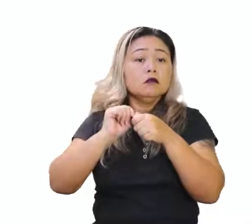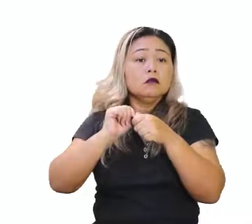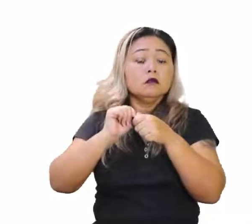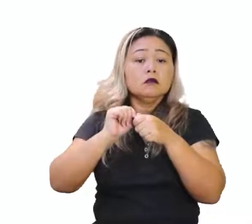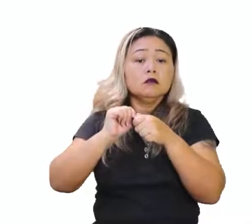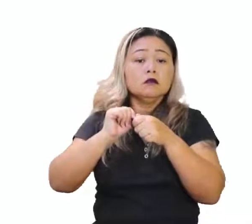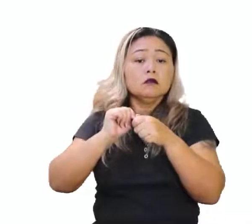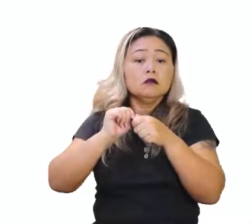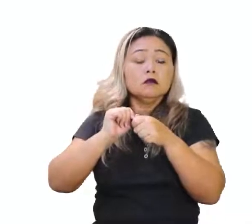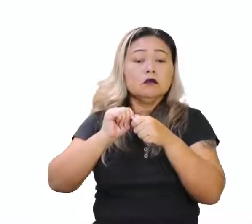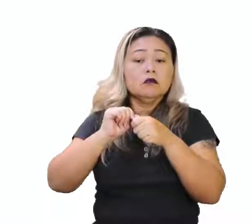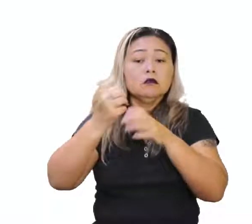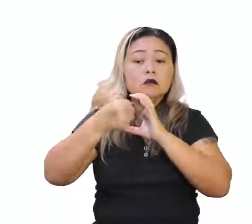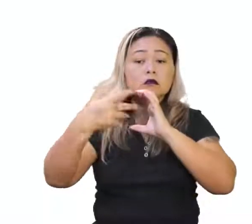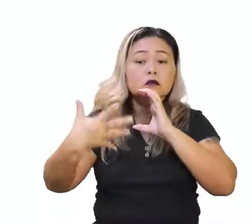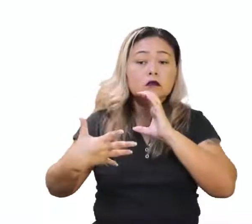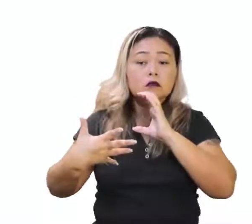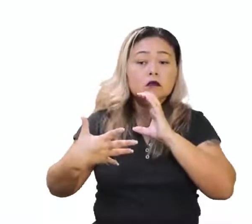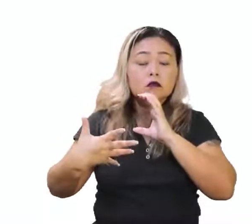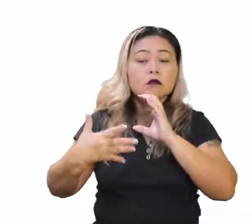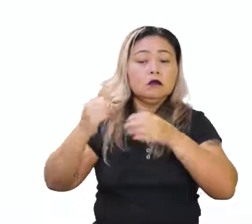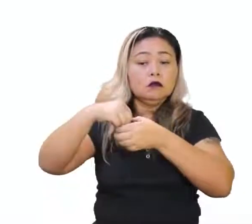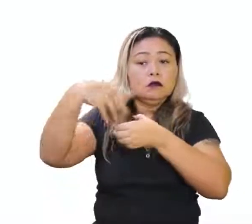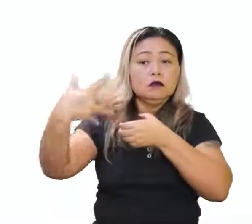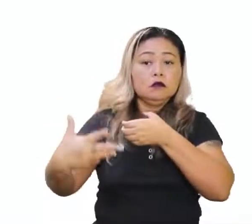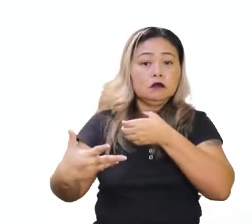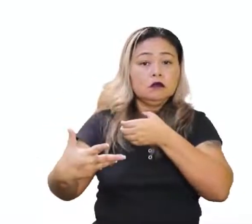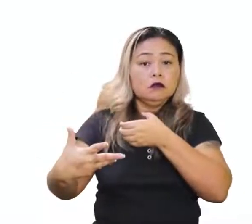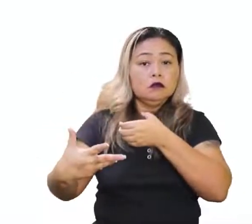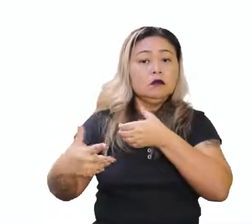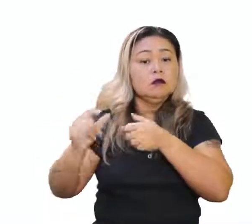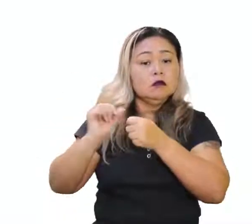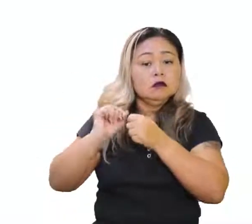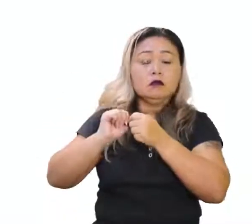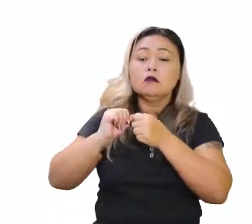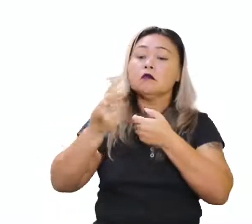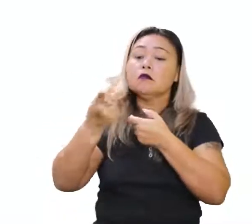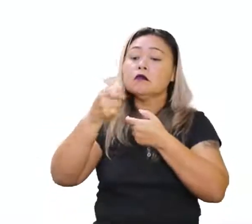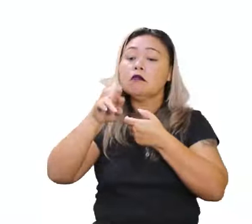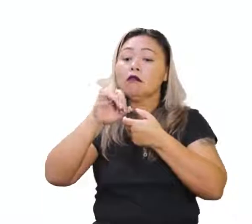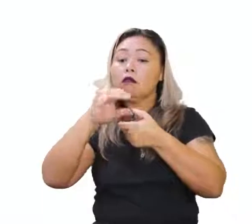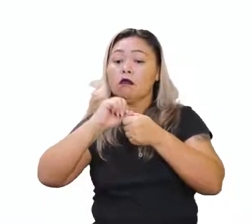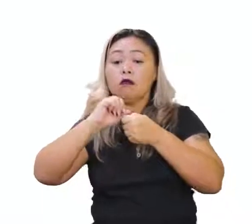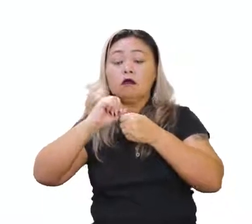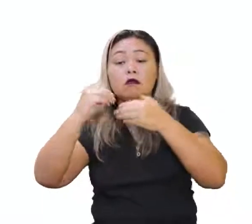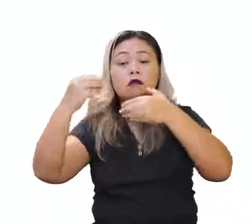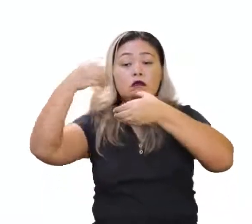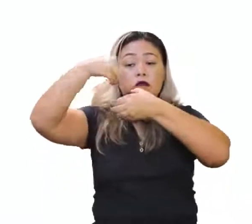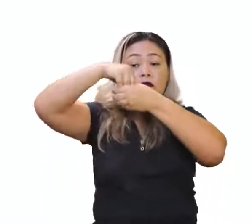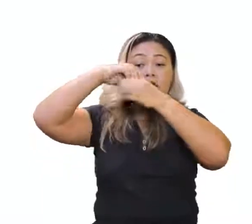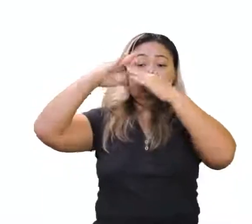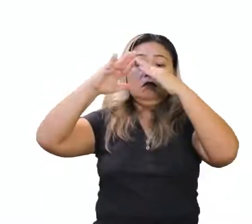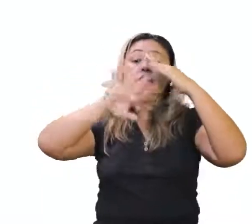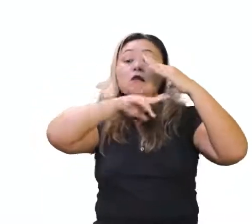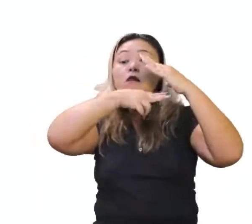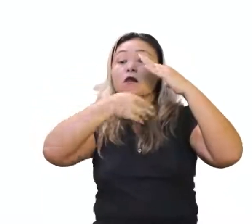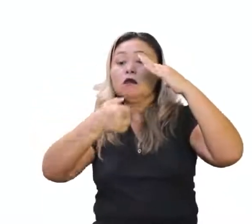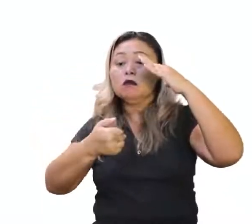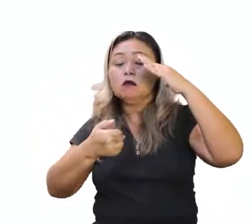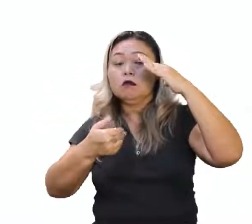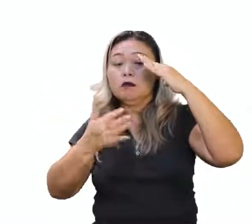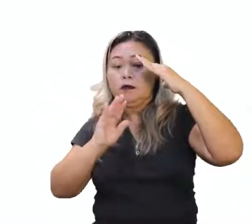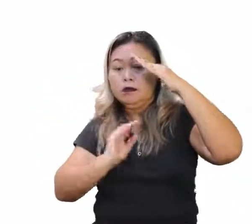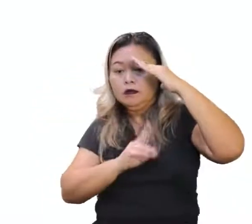características externas, professor? O aprisco, ele é feito para poder abrigar o animal, tá